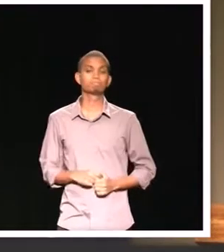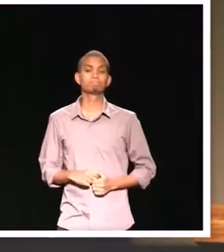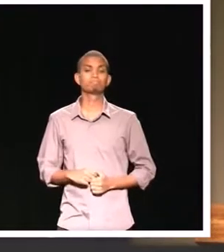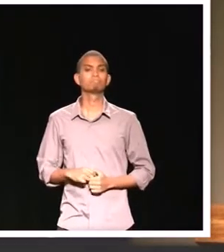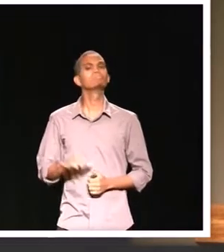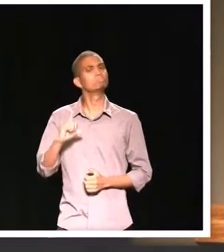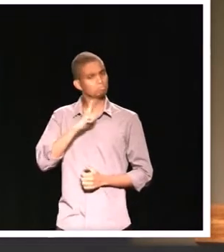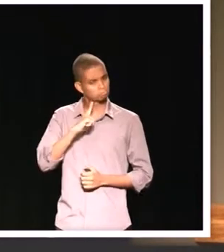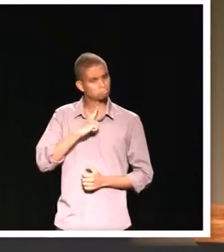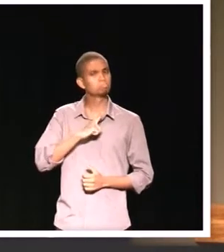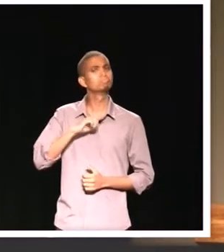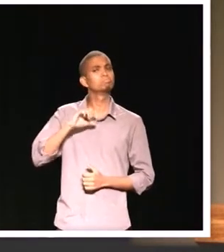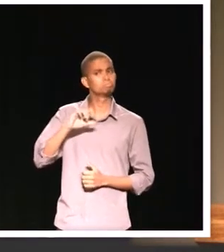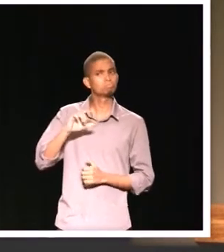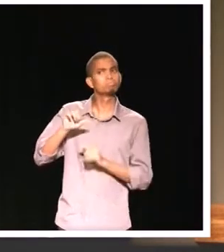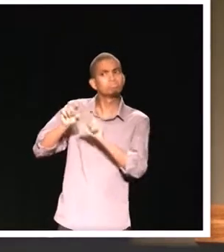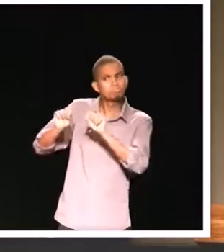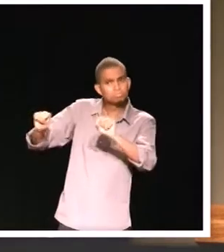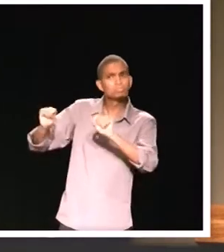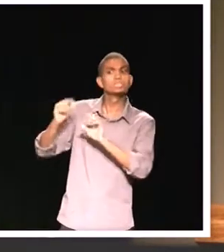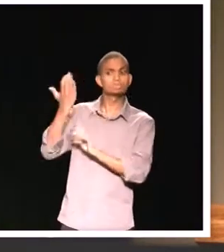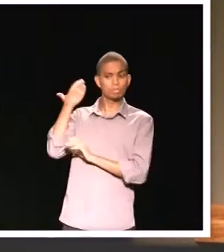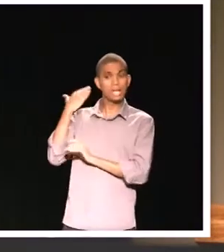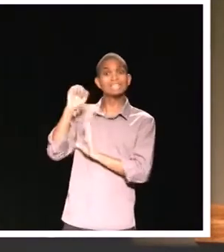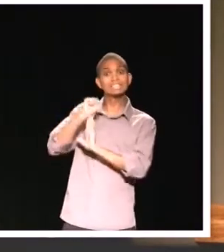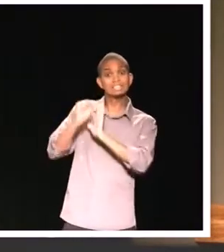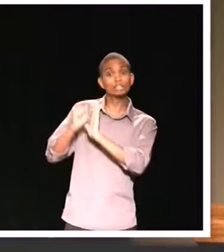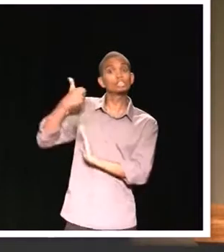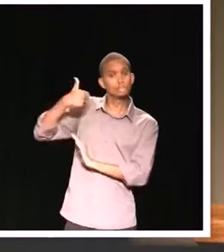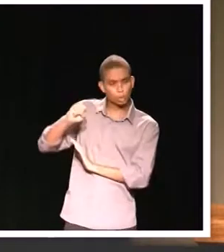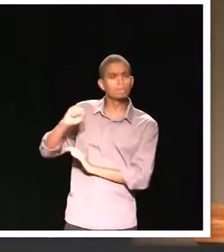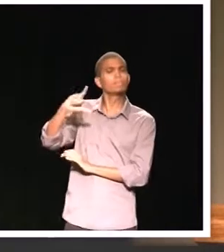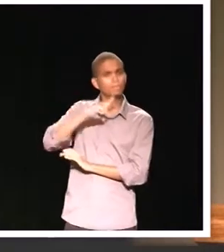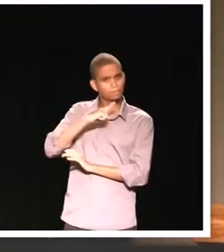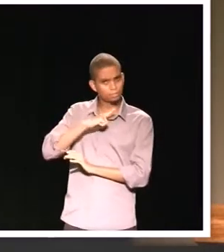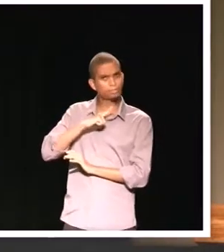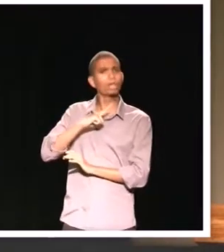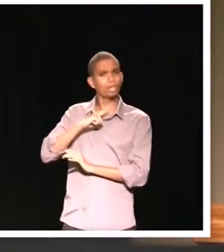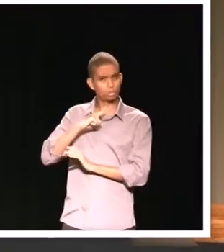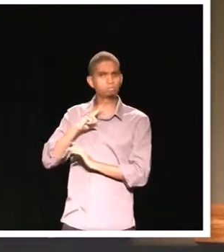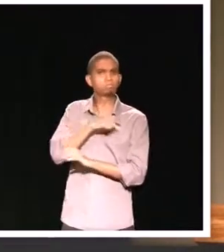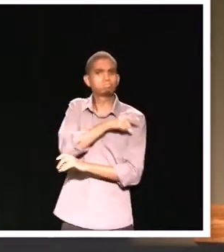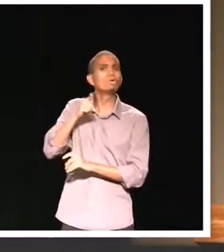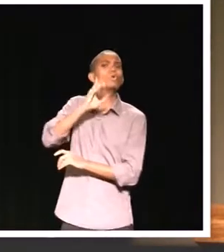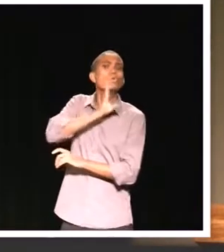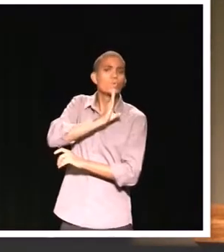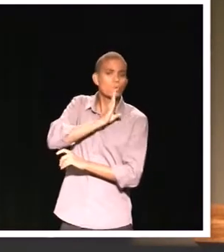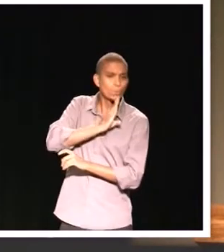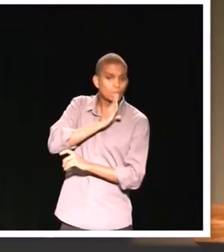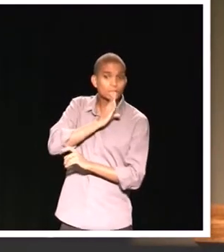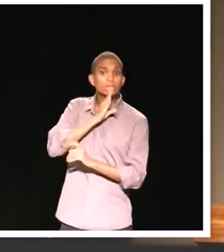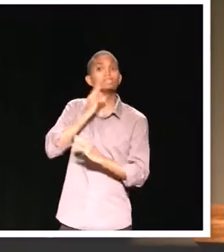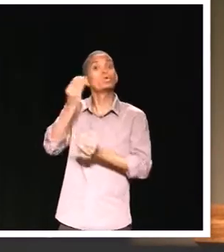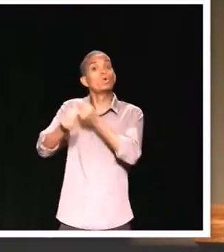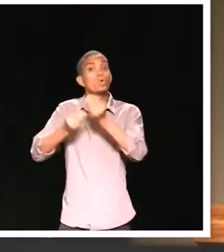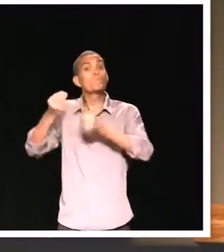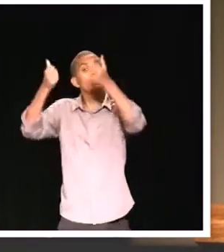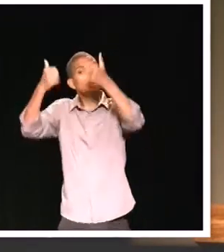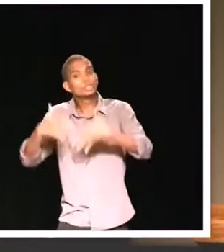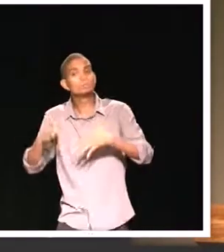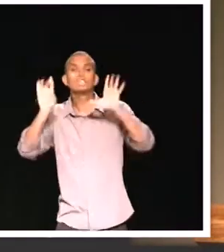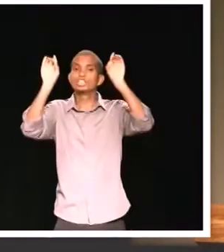Embora exista, desde o fim do século XVIII, uma tradição bem conhecida para estabelecer os